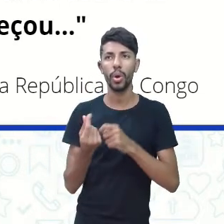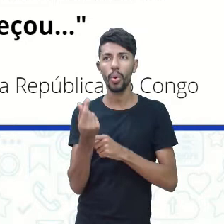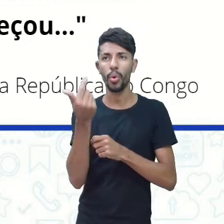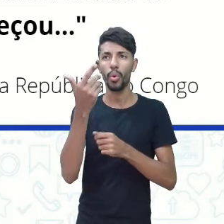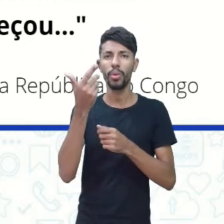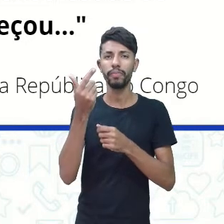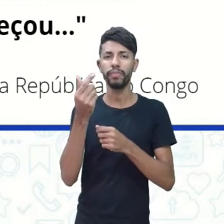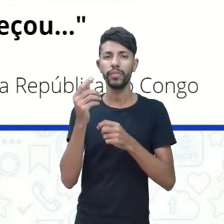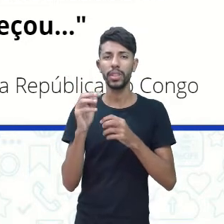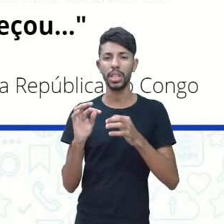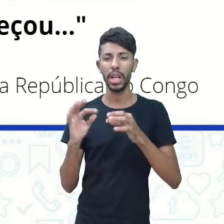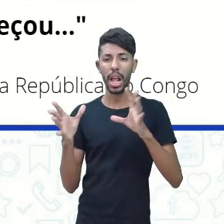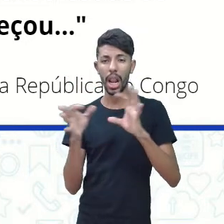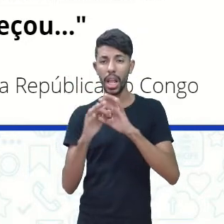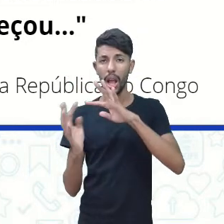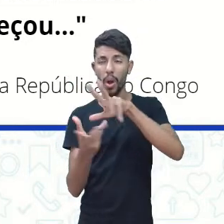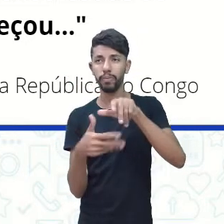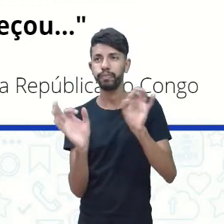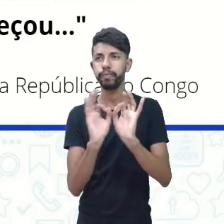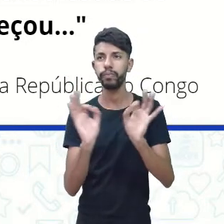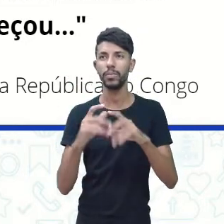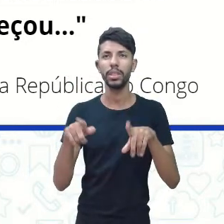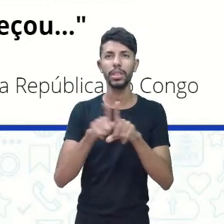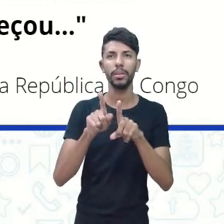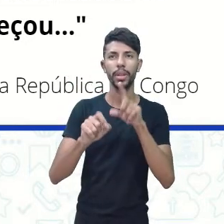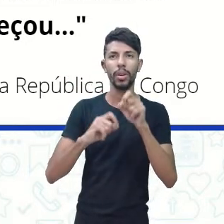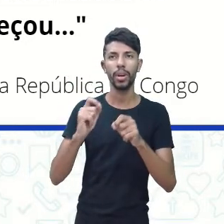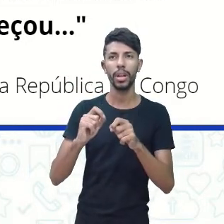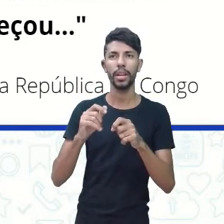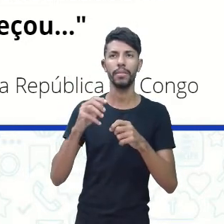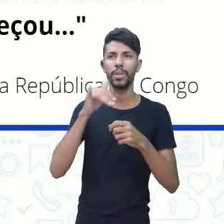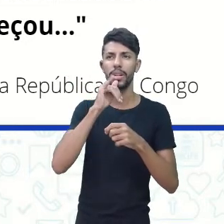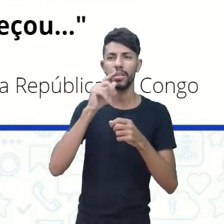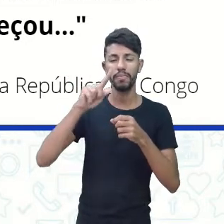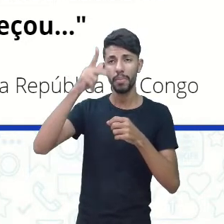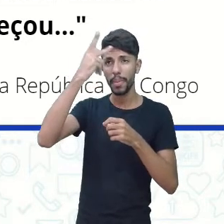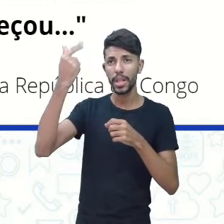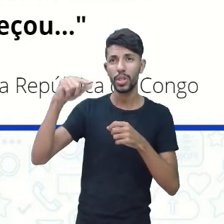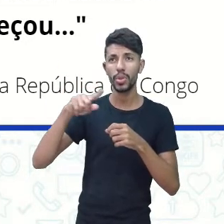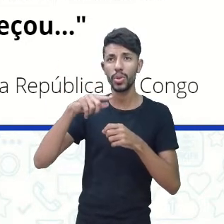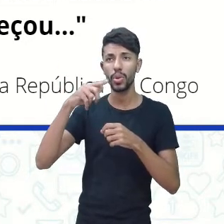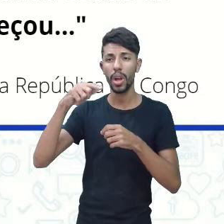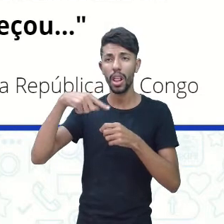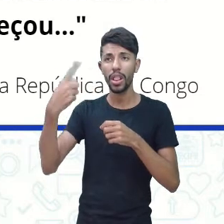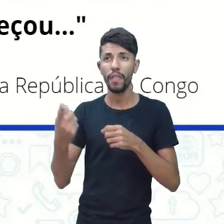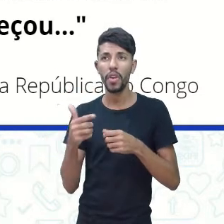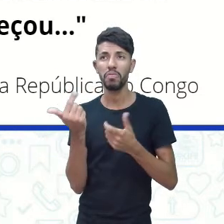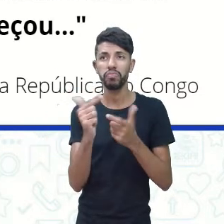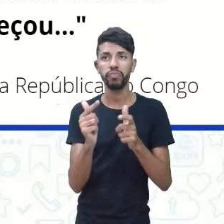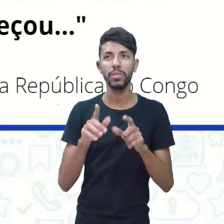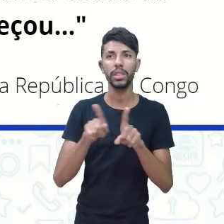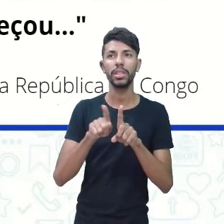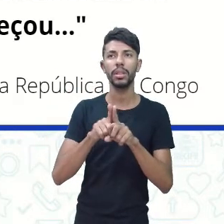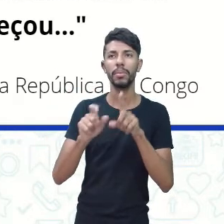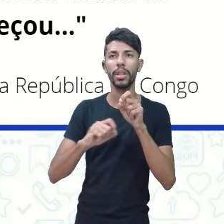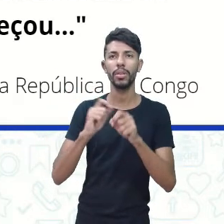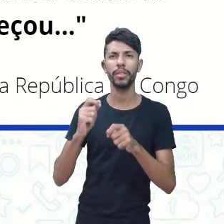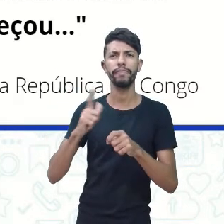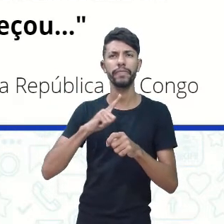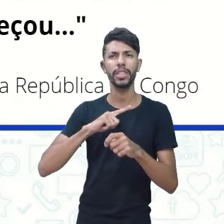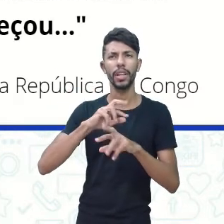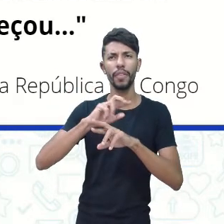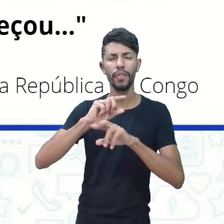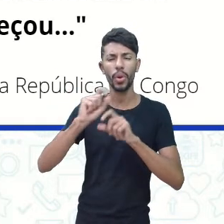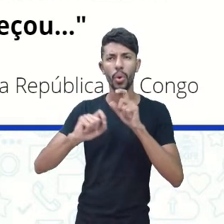disso, os países passaram por surtos dramáticos de vírus, como HIV, Ebola, e